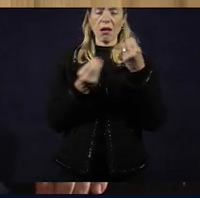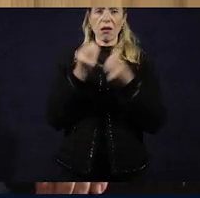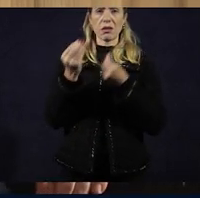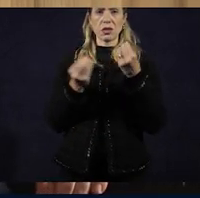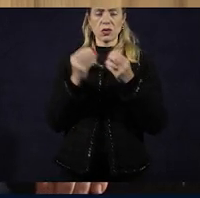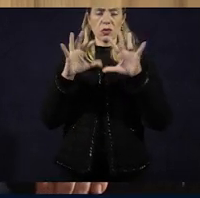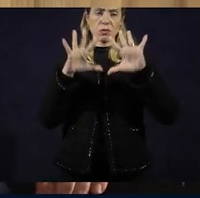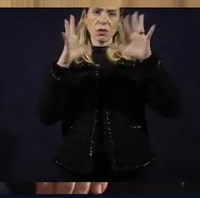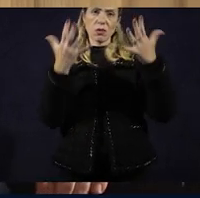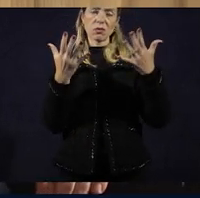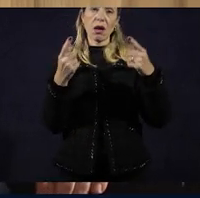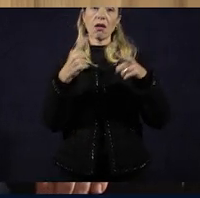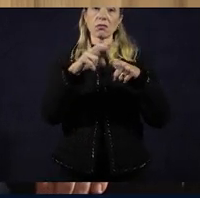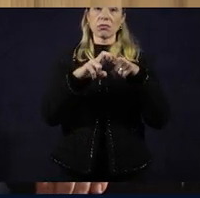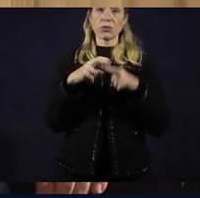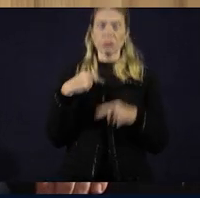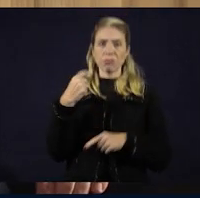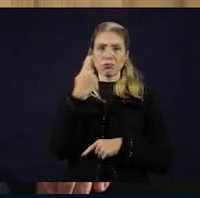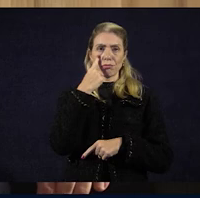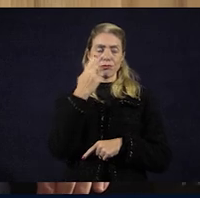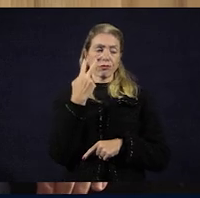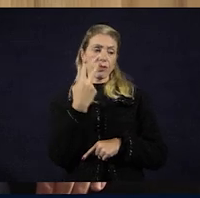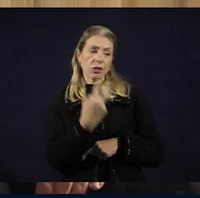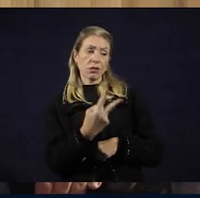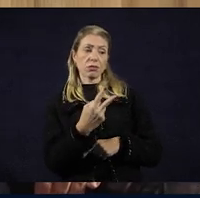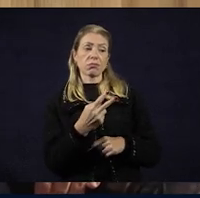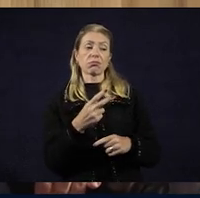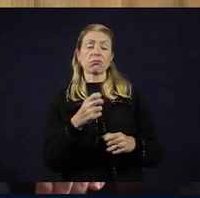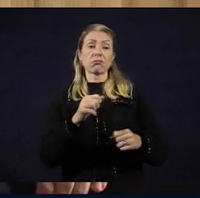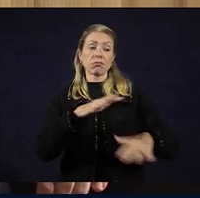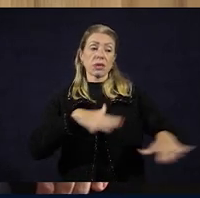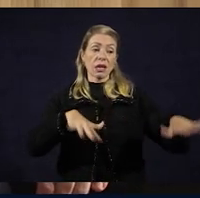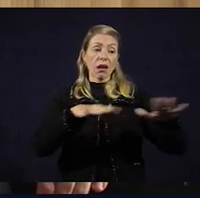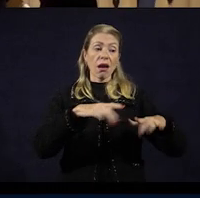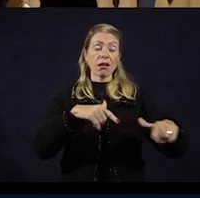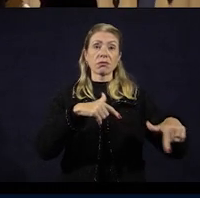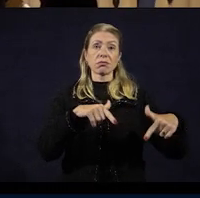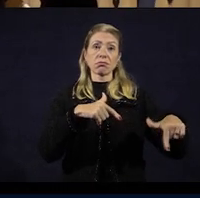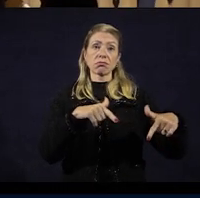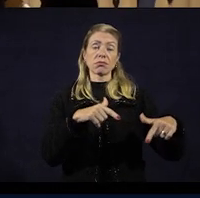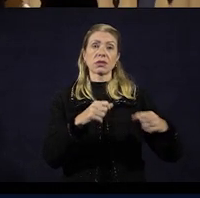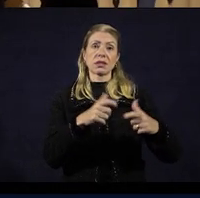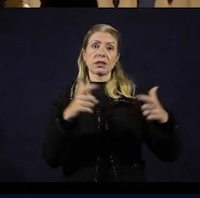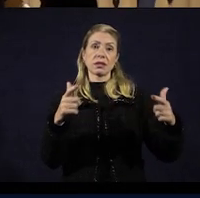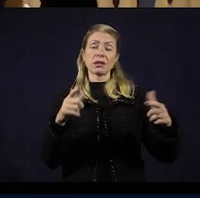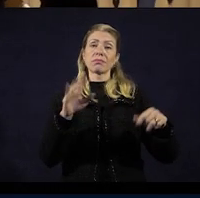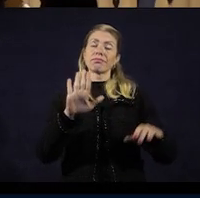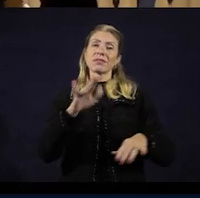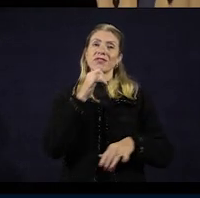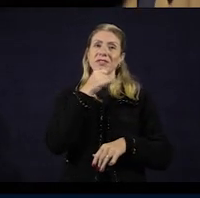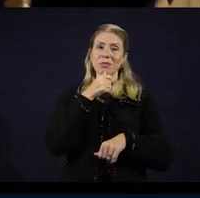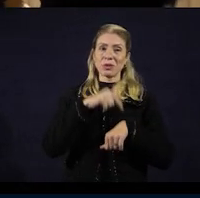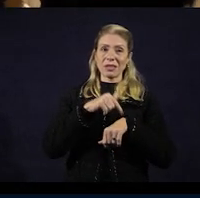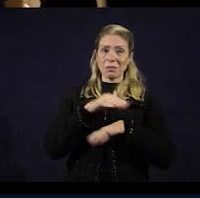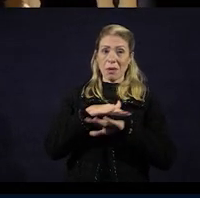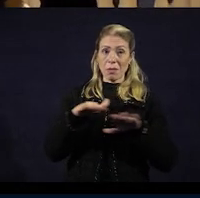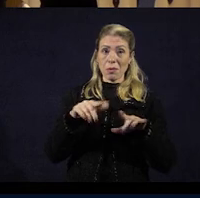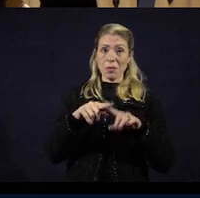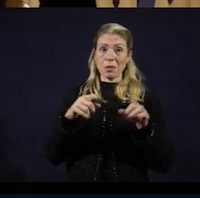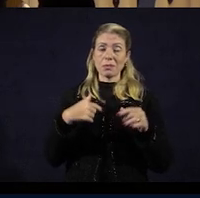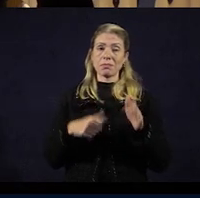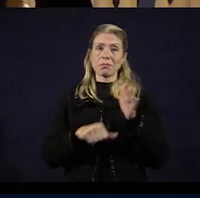então é para isso que a gente tá olhando o mercado grande à frente Infelizmente o tempo acabou mas eu queria agradecer parabenizar primeiro